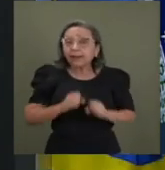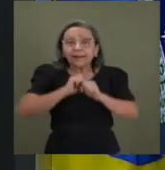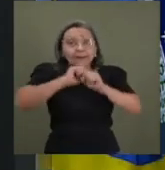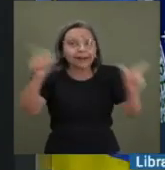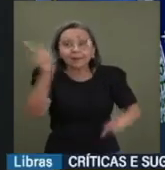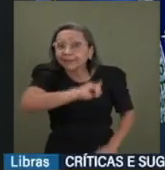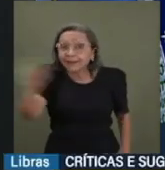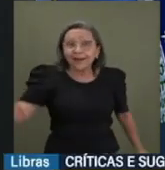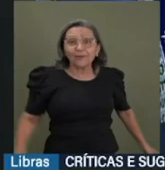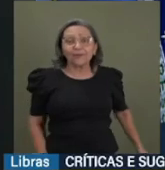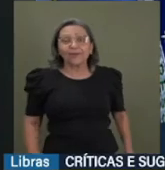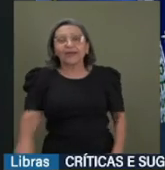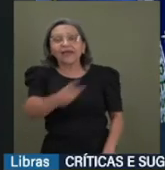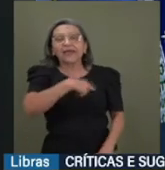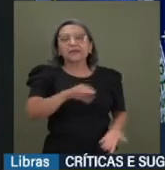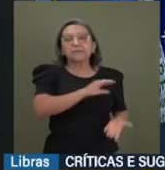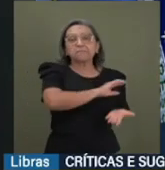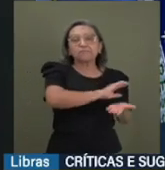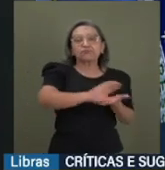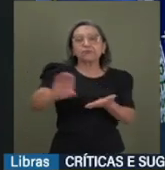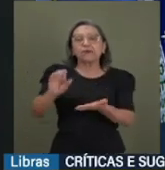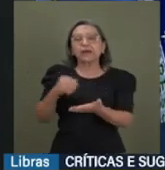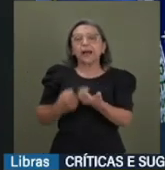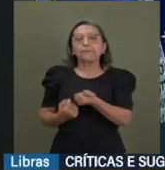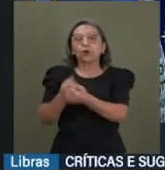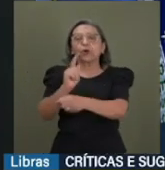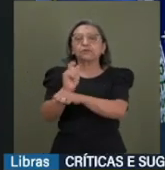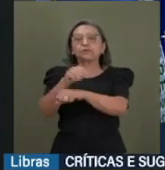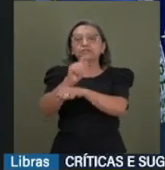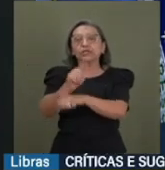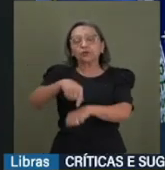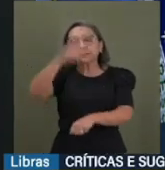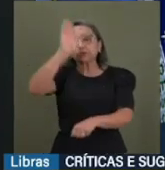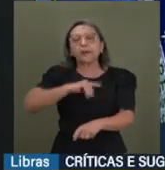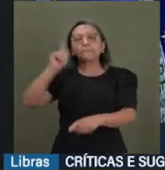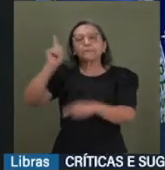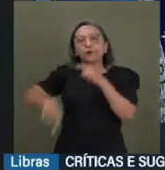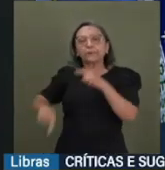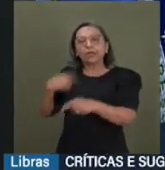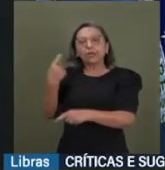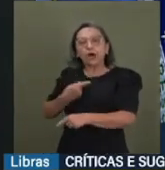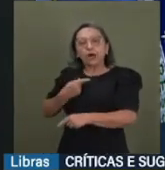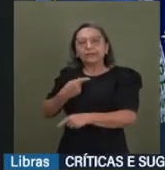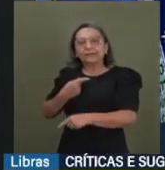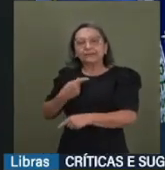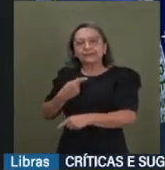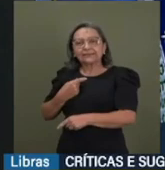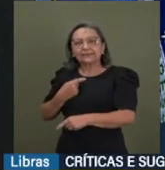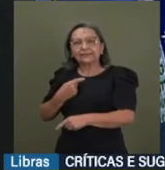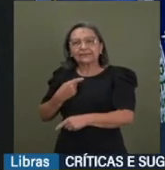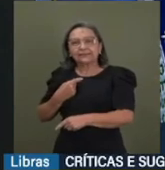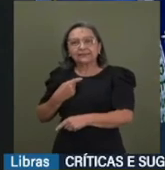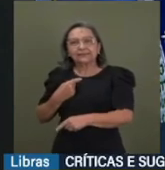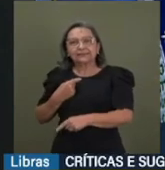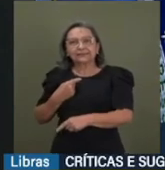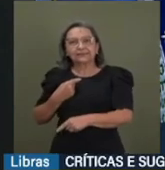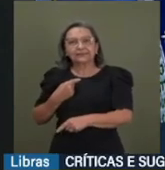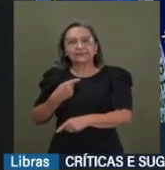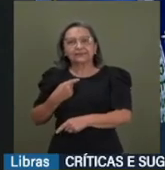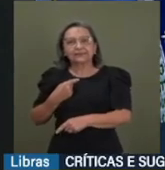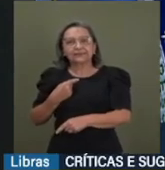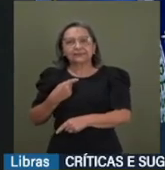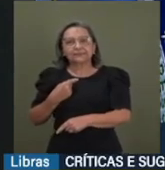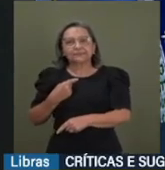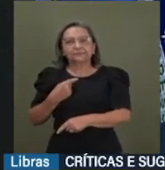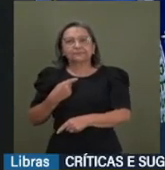não. Eles financiam a energia do Brasil para nos proibir, senador Jaime, que representa com brilhantismo o estado do Mato Grosso, onde eu